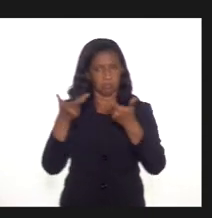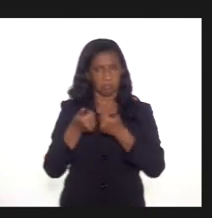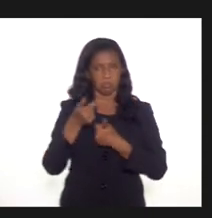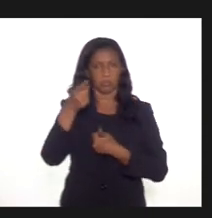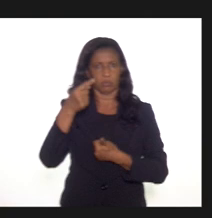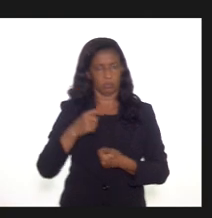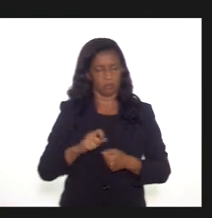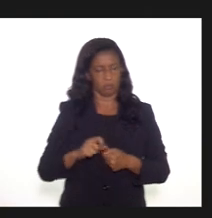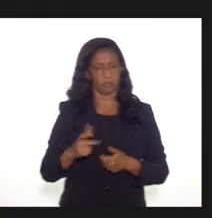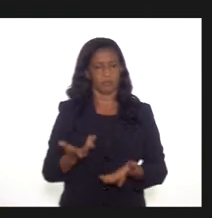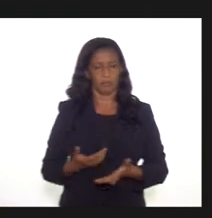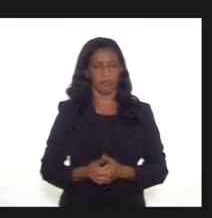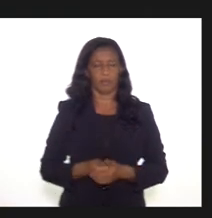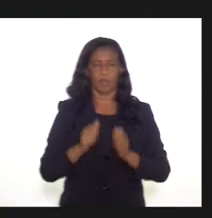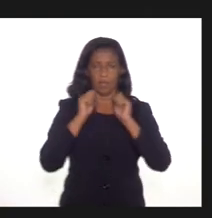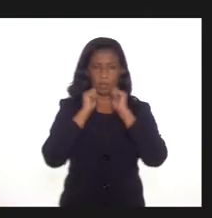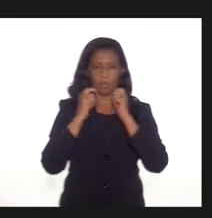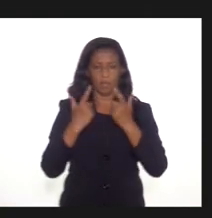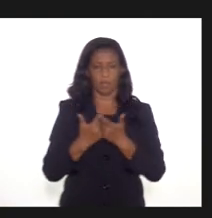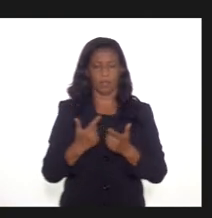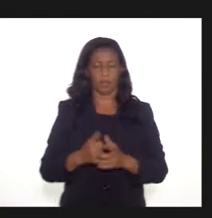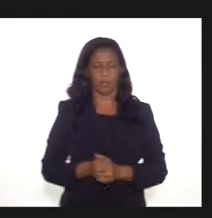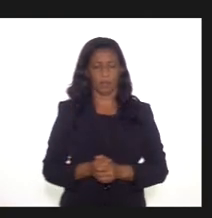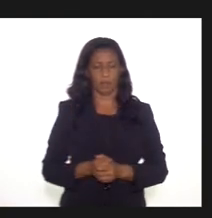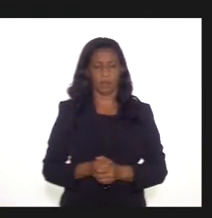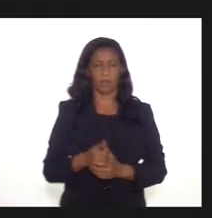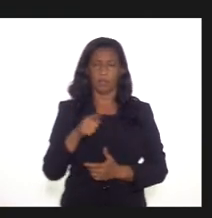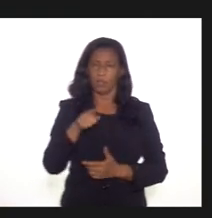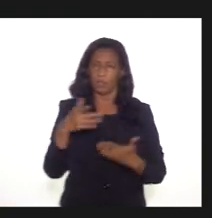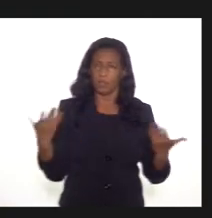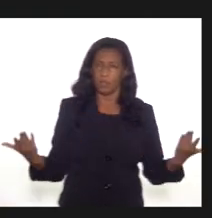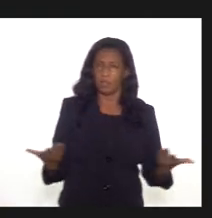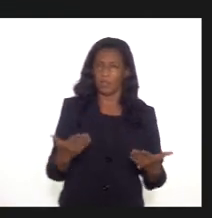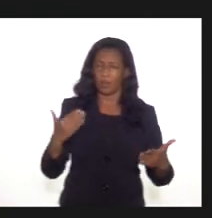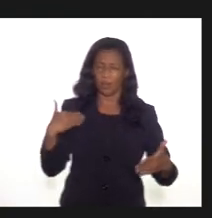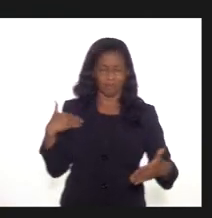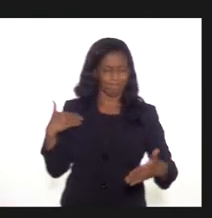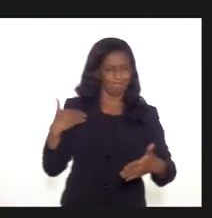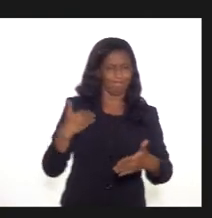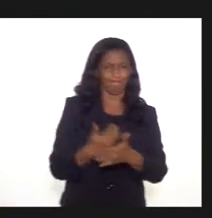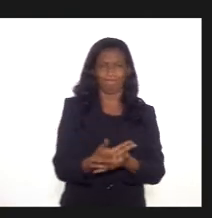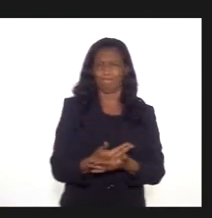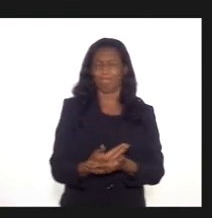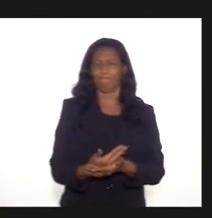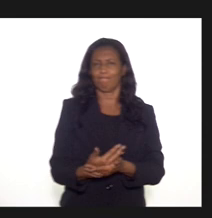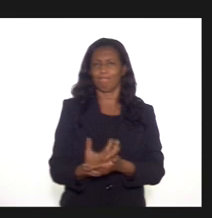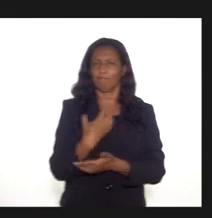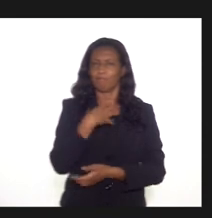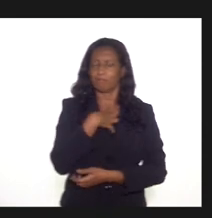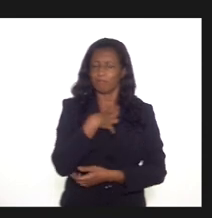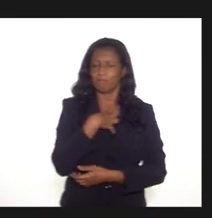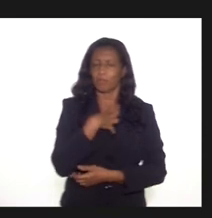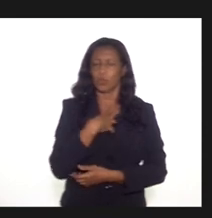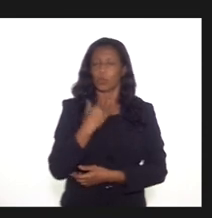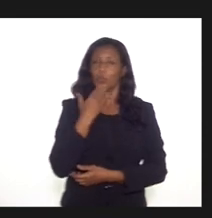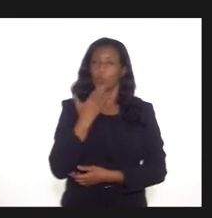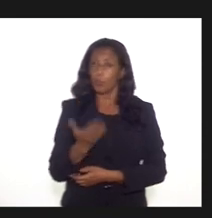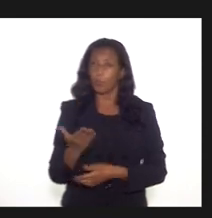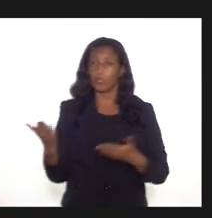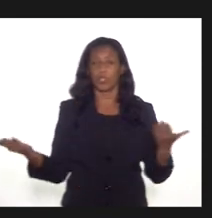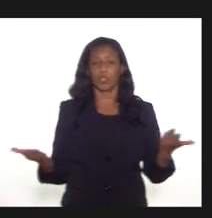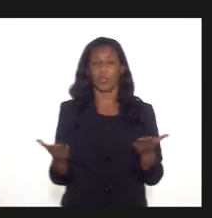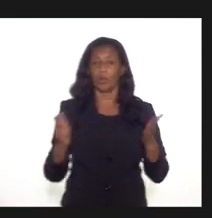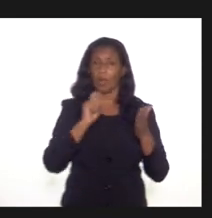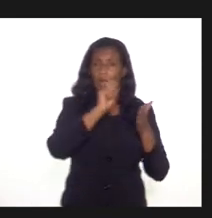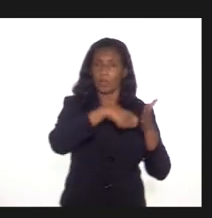Exª fez na Assembleia Legislativa. E o que V. Exª está dizendo agora vai totalmente ao encontro do que eu estou pedindo agora à